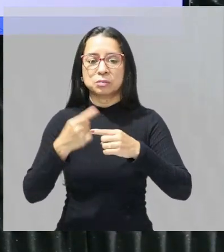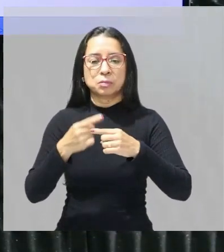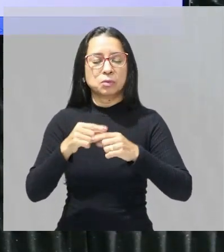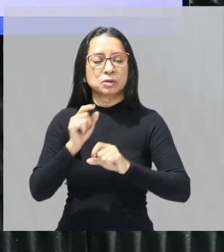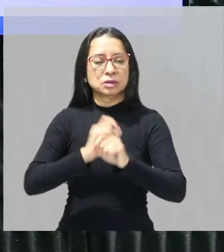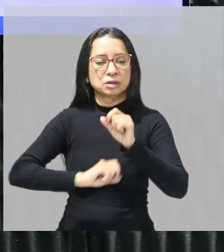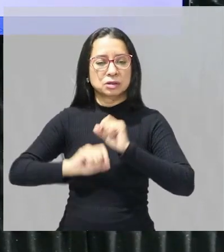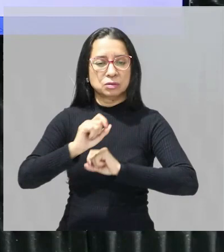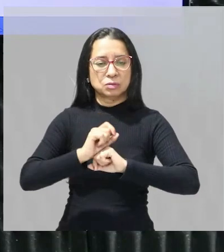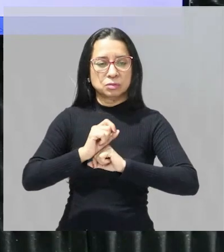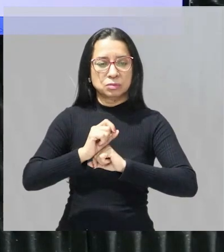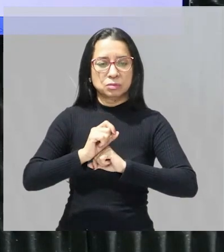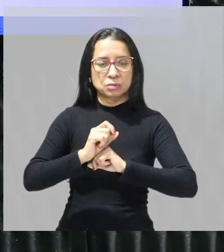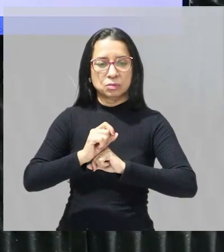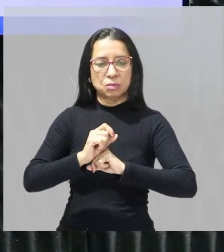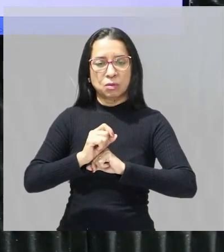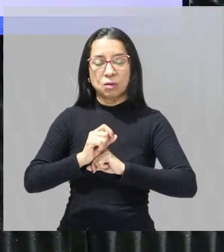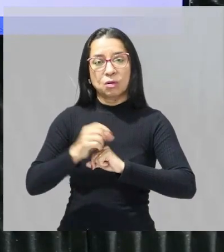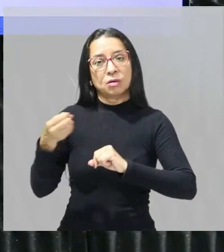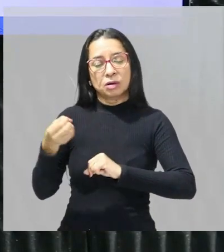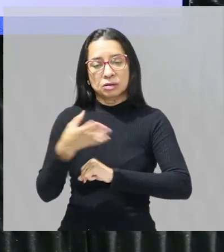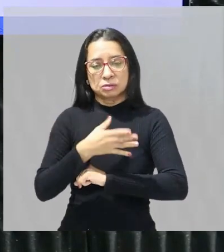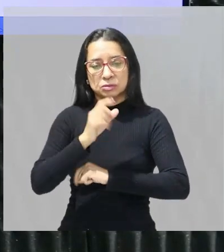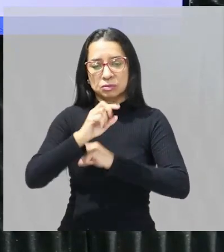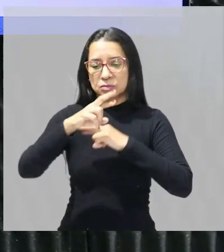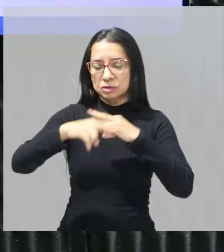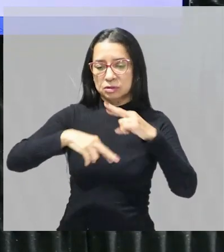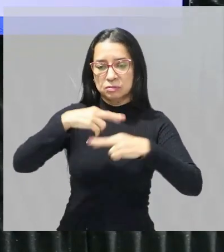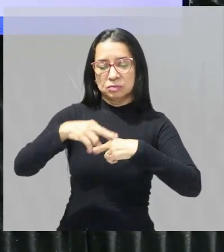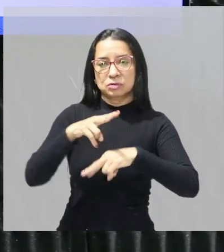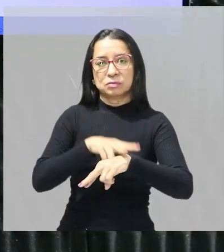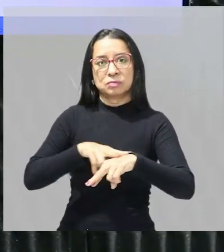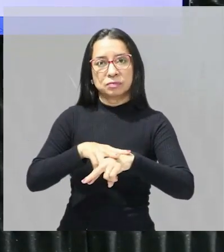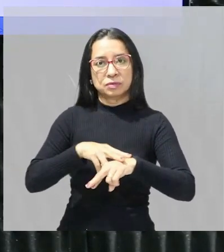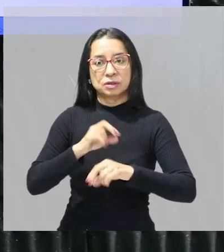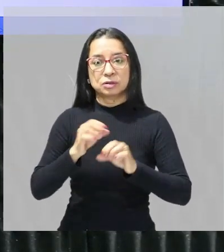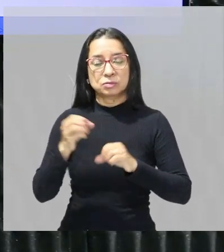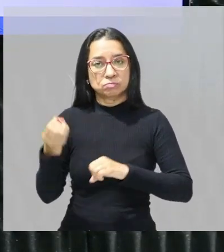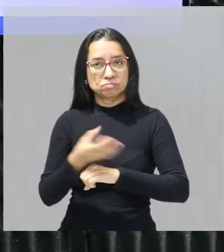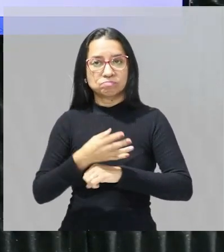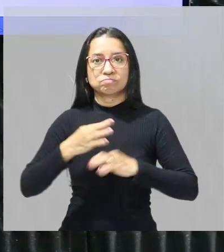Revolução Verde, a adição de maquinário, de novas técnicas, galera, nós tivemos